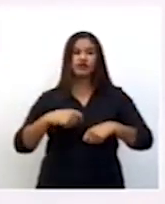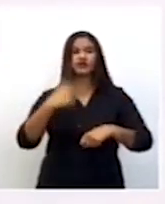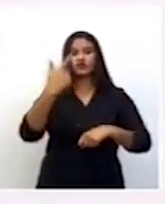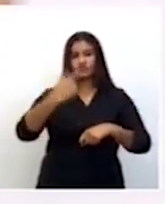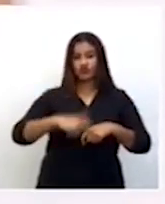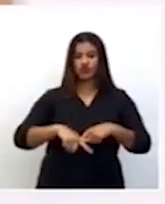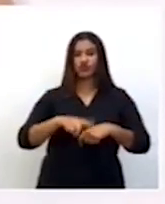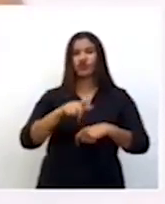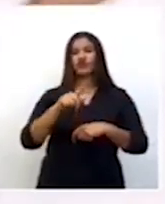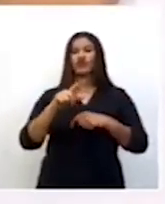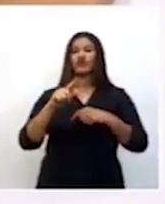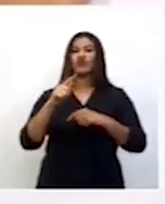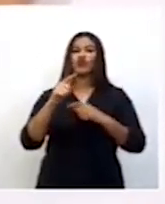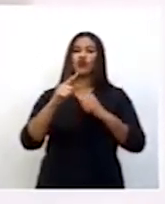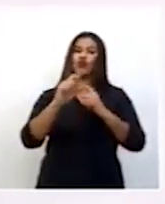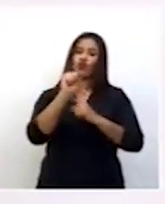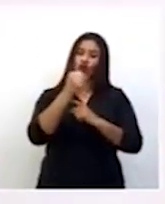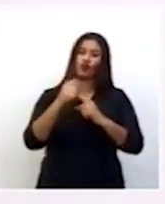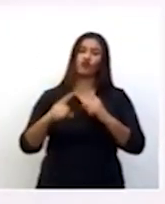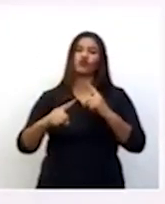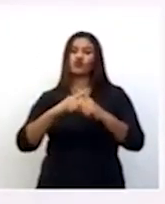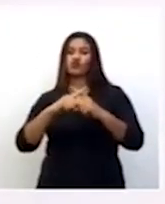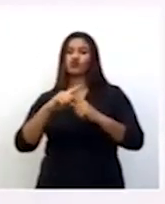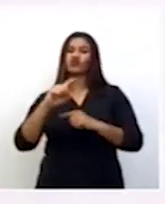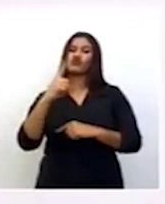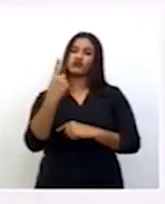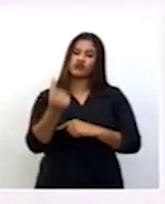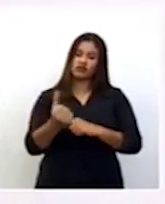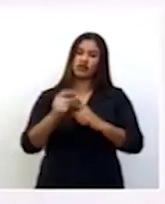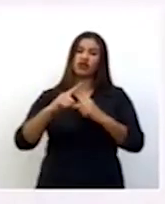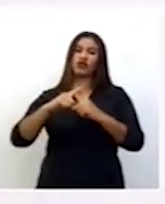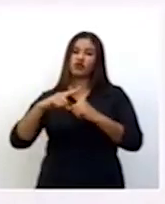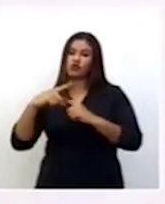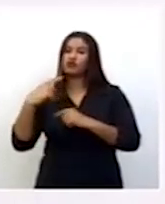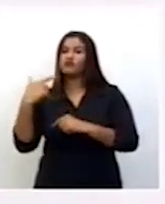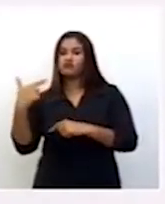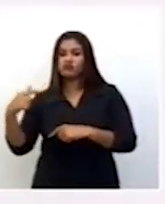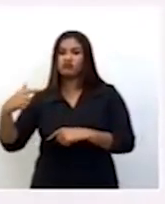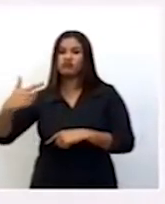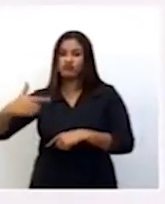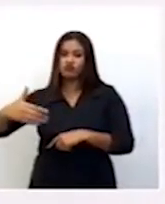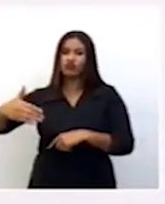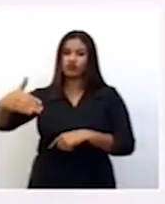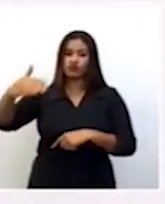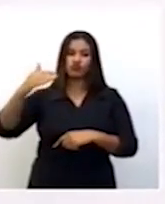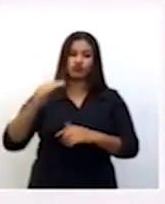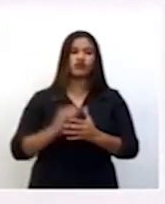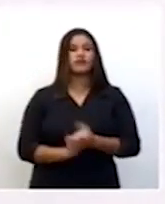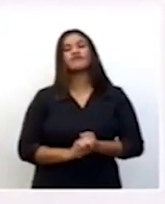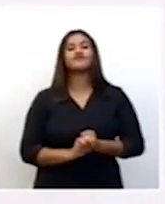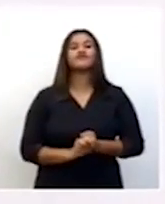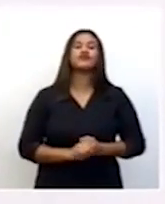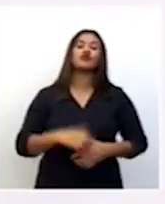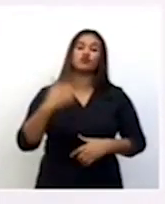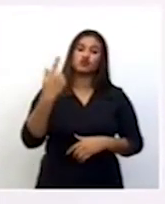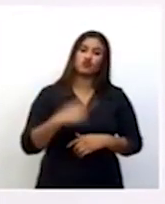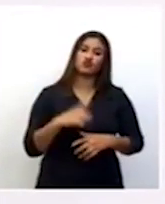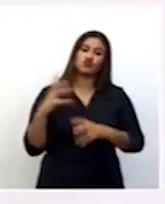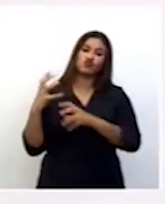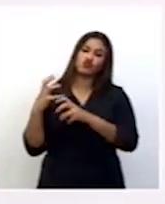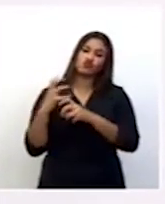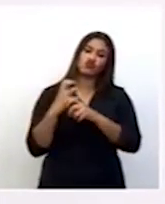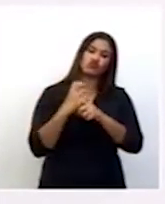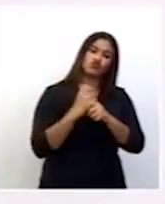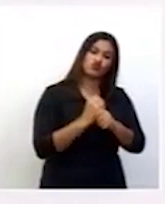novo, 8. Se eu multiplicar de novo, 16 e assim por diante. E eu quero somar, então, os 3 primeiros termos de novo. Então, eu vou